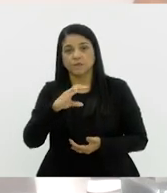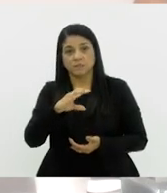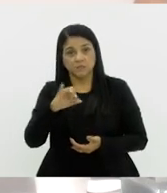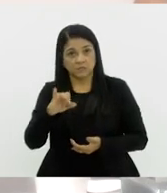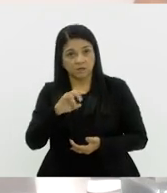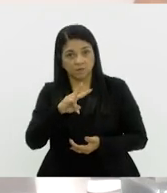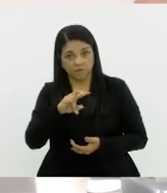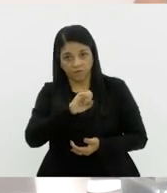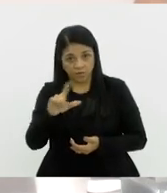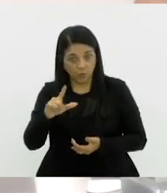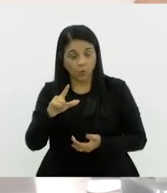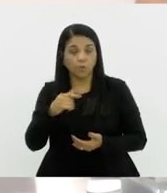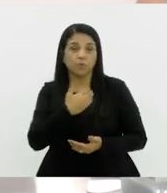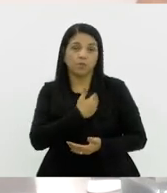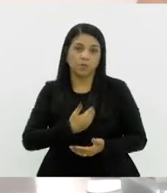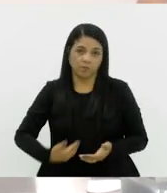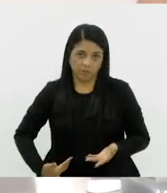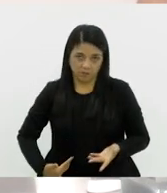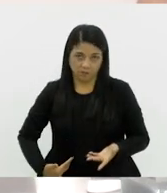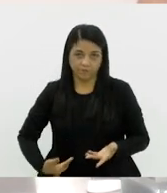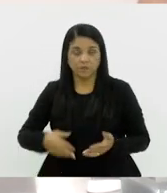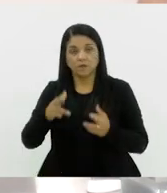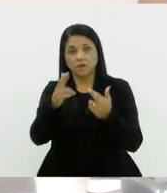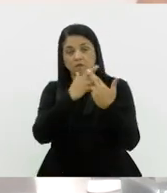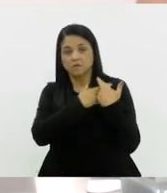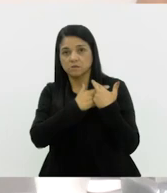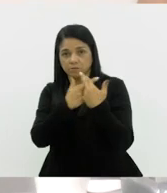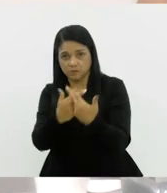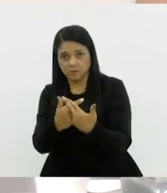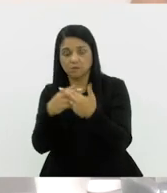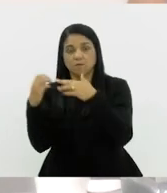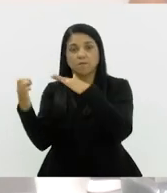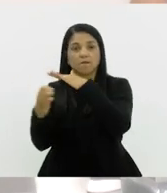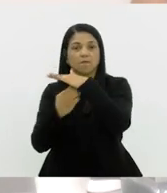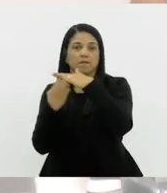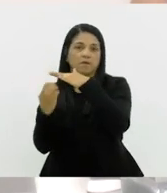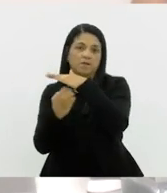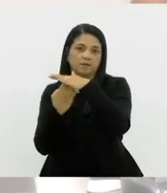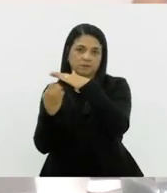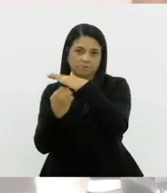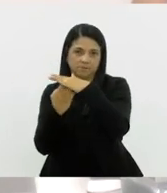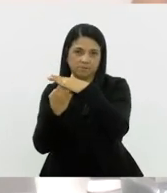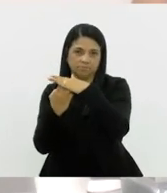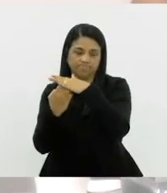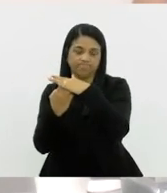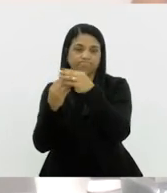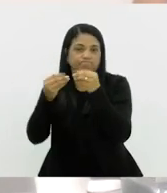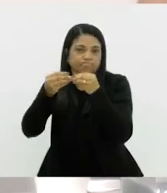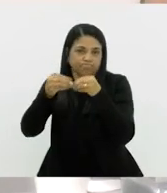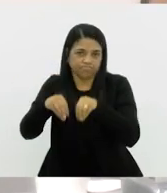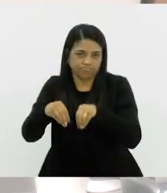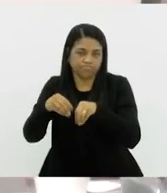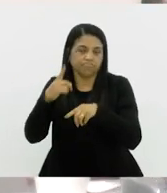não houver acordo, com uma ação civil pública, responsabilizando aquelas empresas que são realmente causam uma poluição sonora